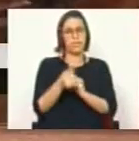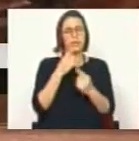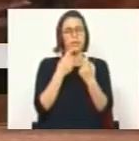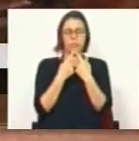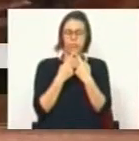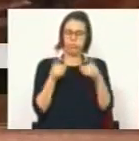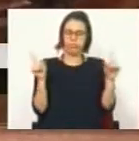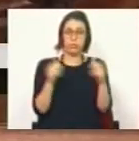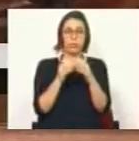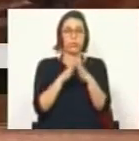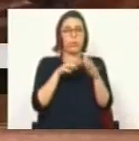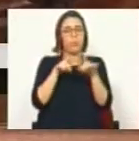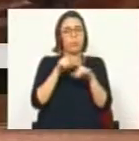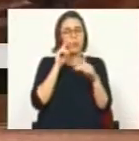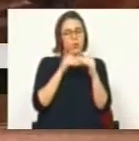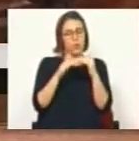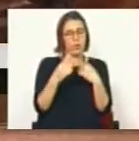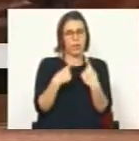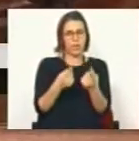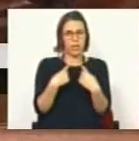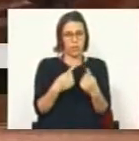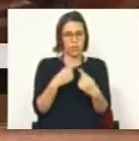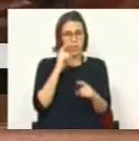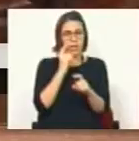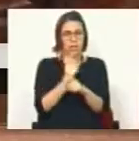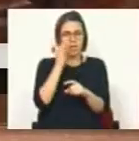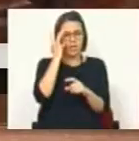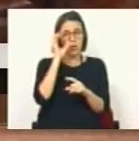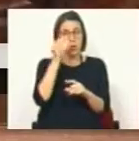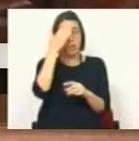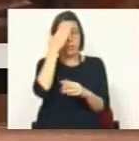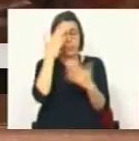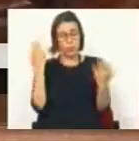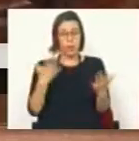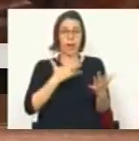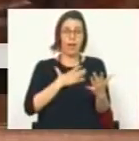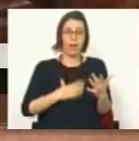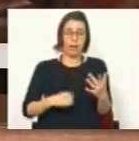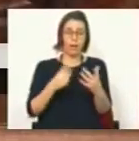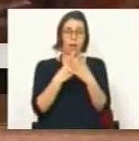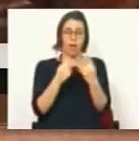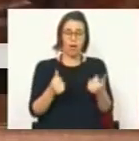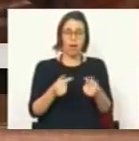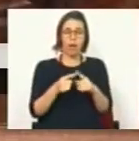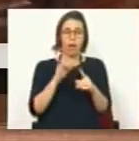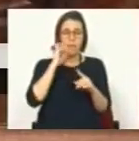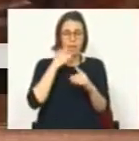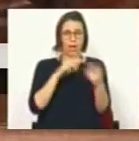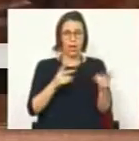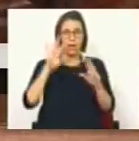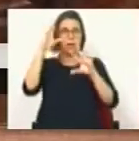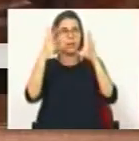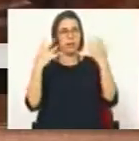contraria tudo o que uma política sustentável de transportes exige ou pressupõe. Se pretendemos combater a ameaça das